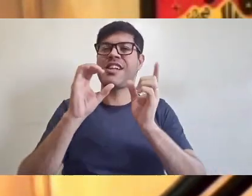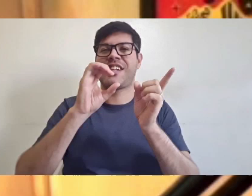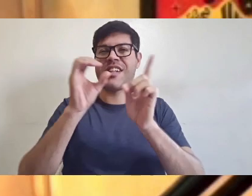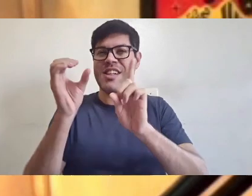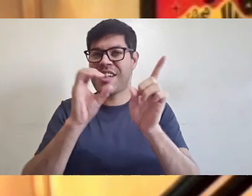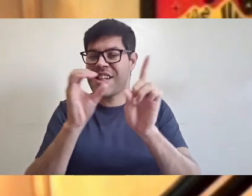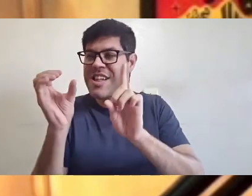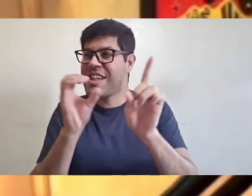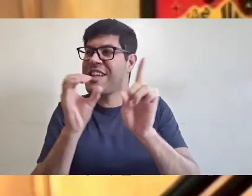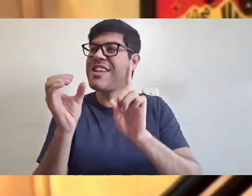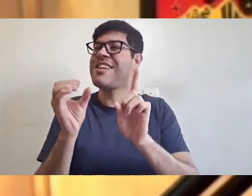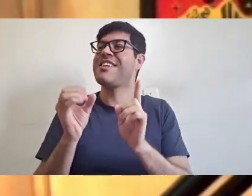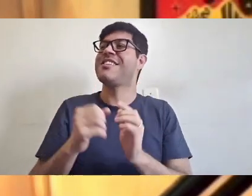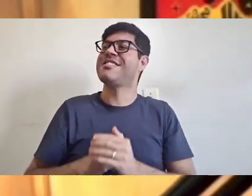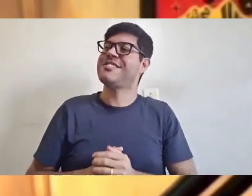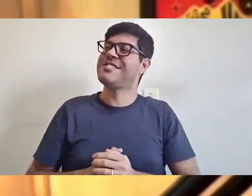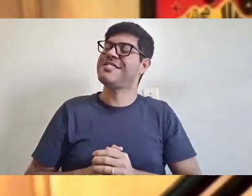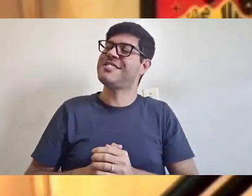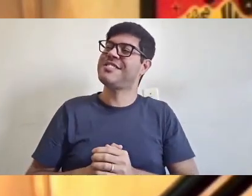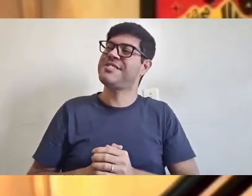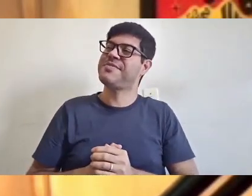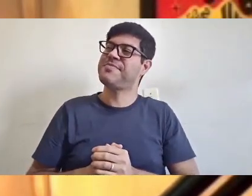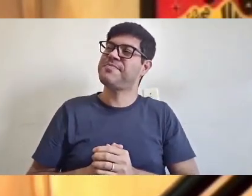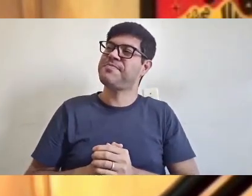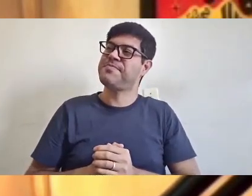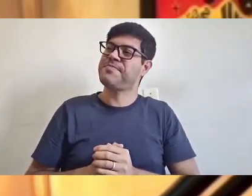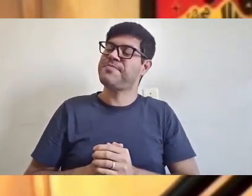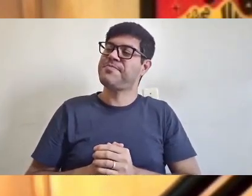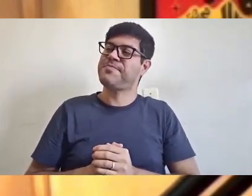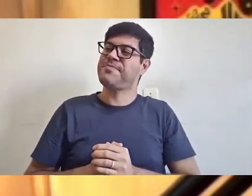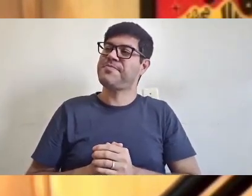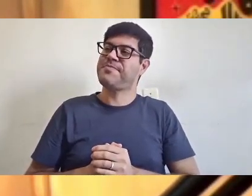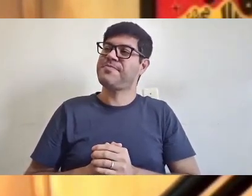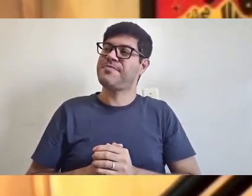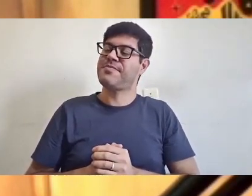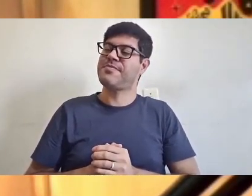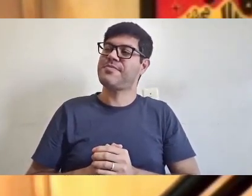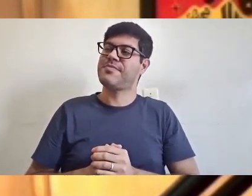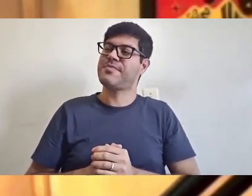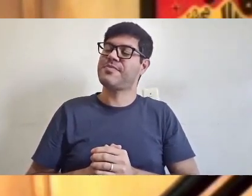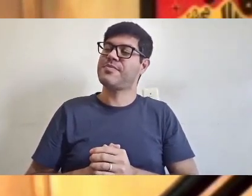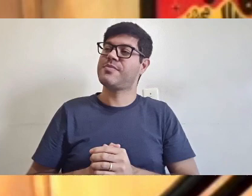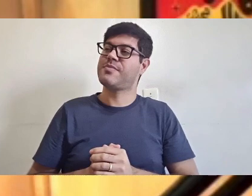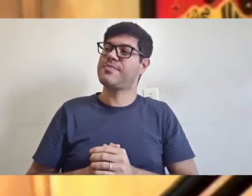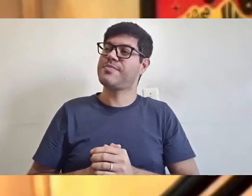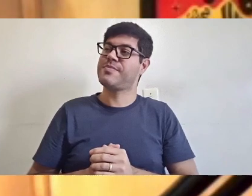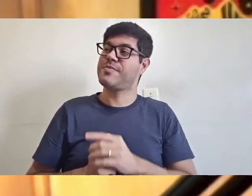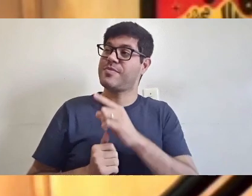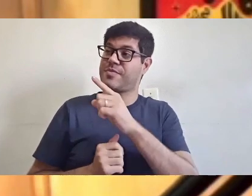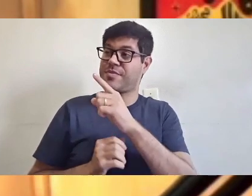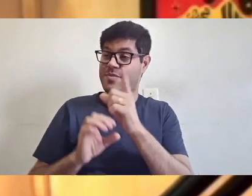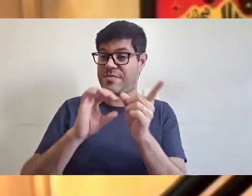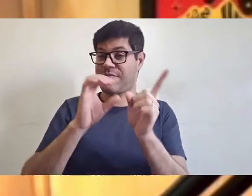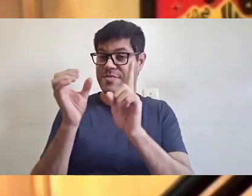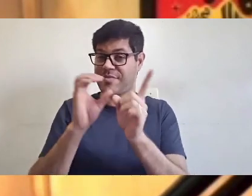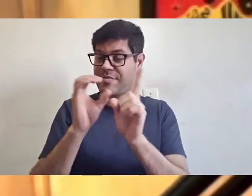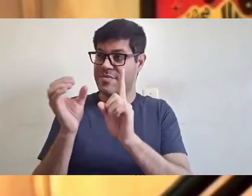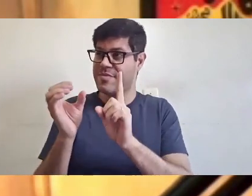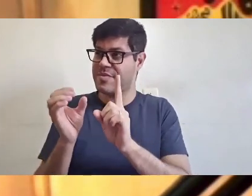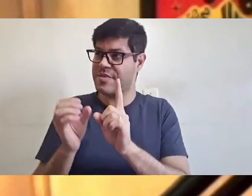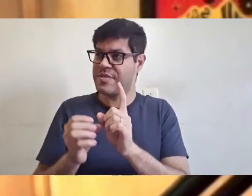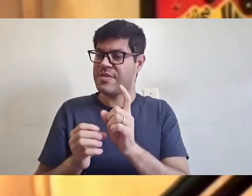jornalista, radialista. Com registro em carteira. Tem também, graças a Deus. E você